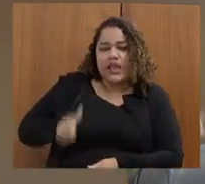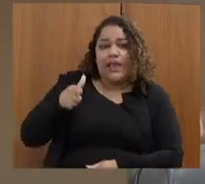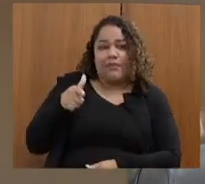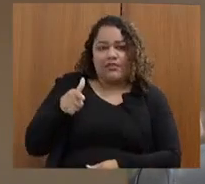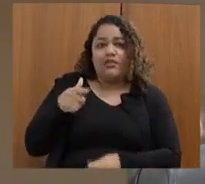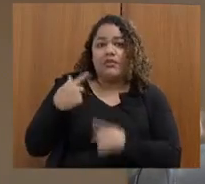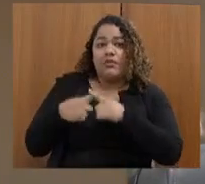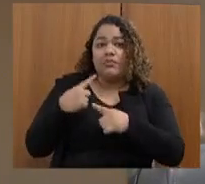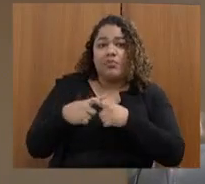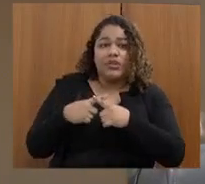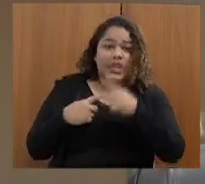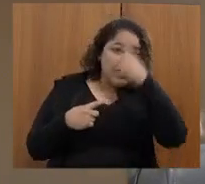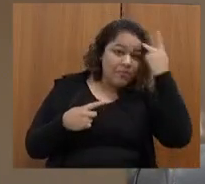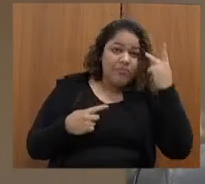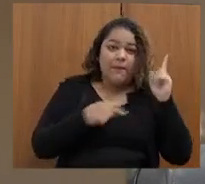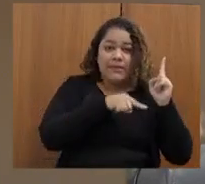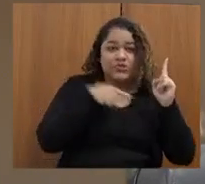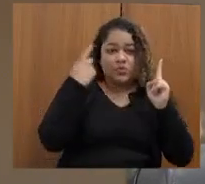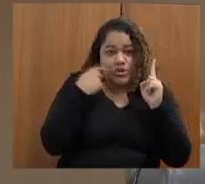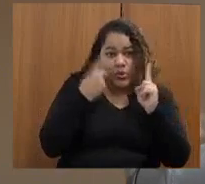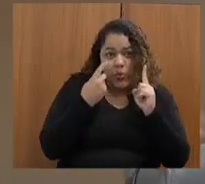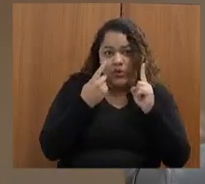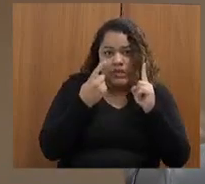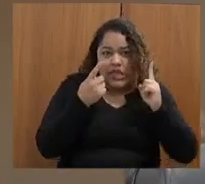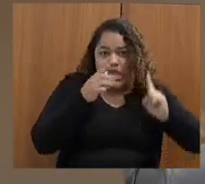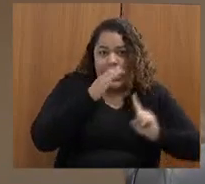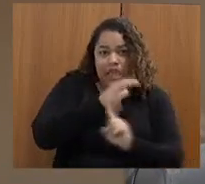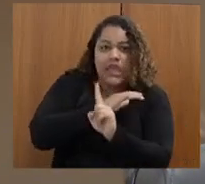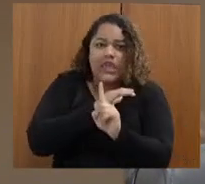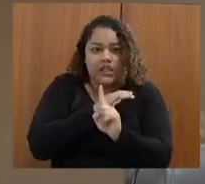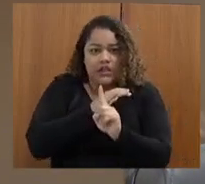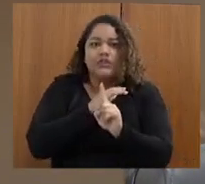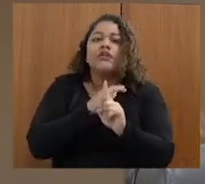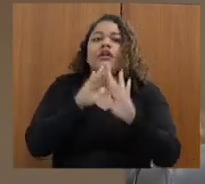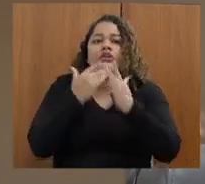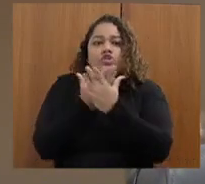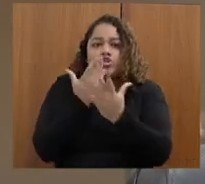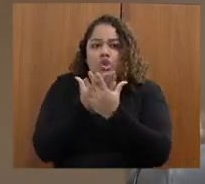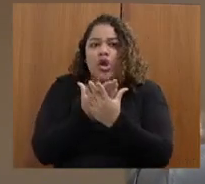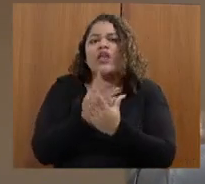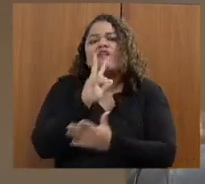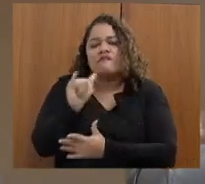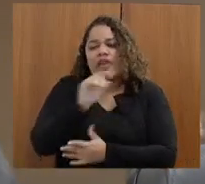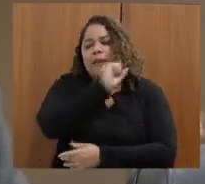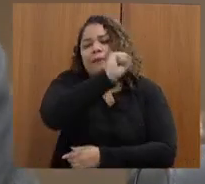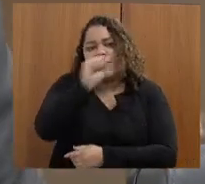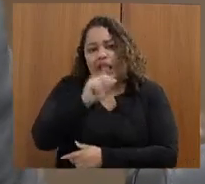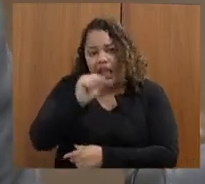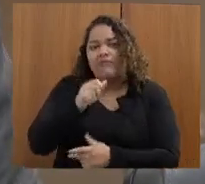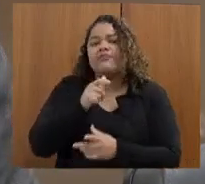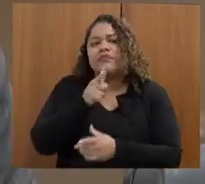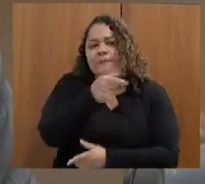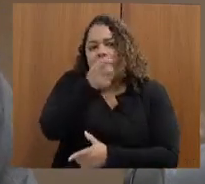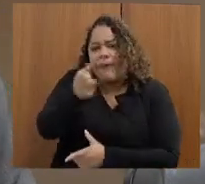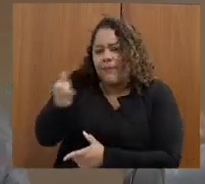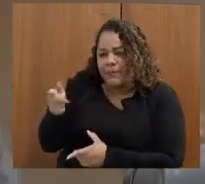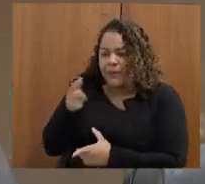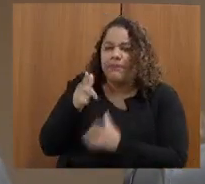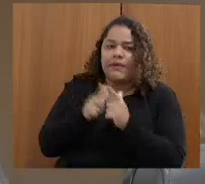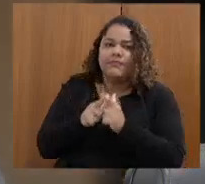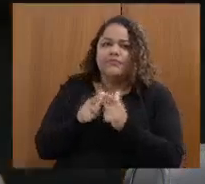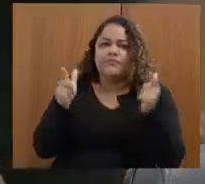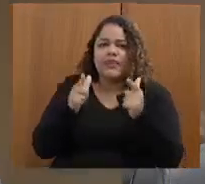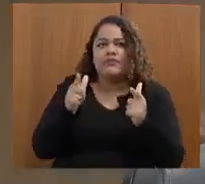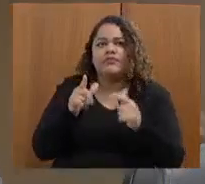né um psicopata entra dentro na mente escolar pode ter certeza ele vai vitimar o máximo de pessoas e alguns que estão aqui que